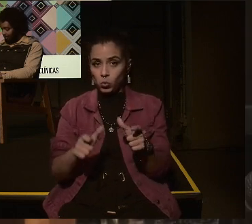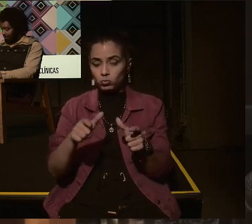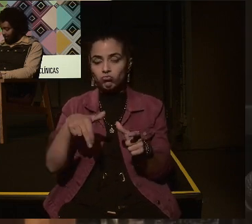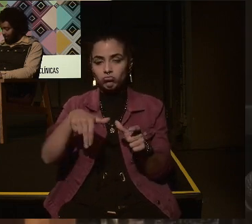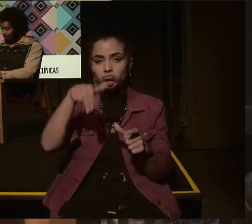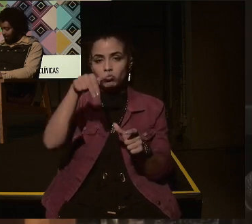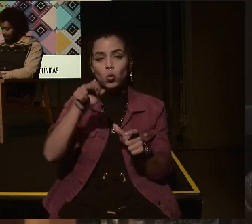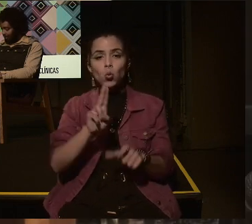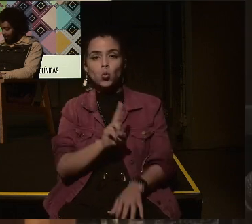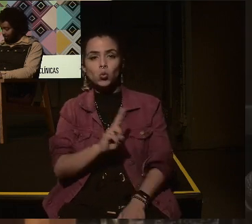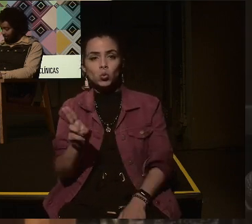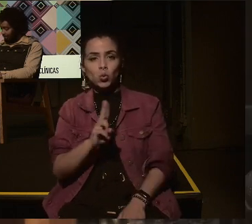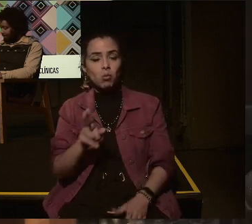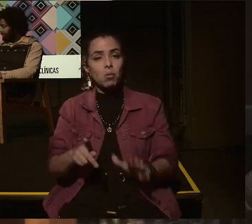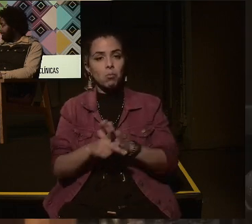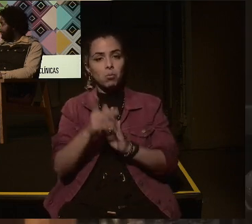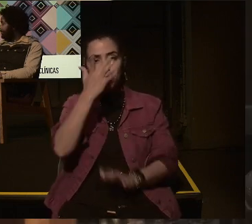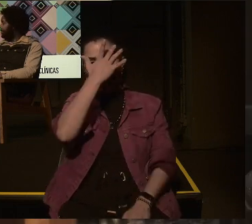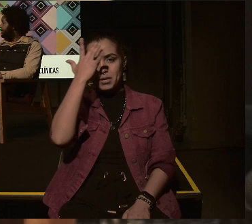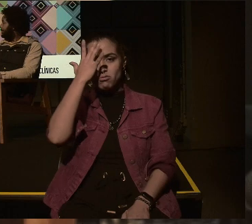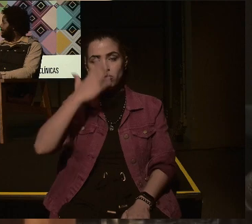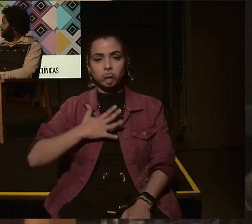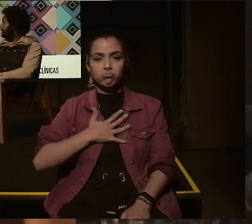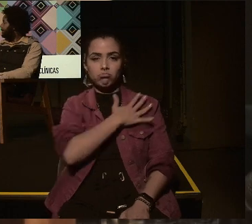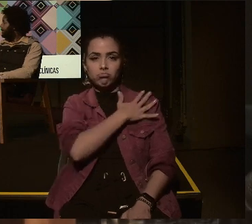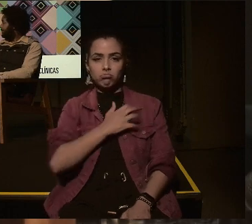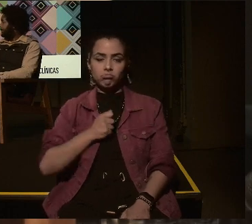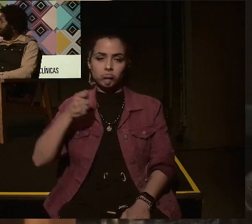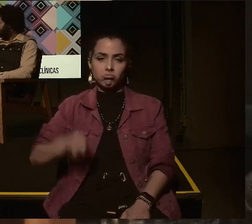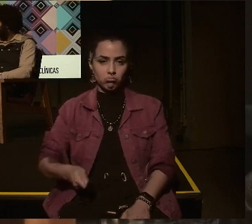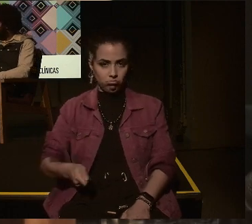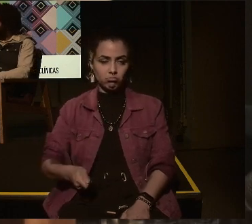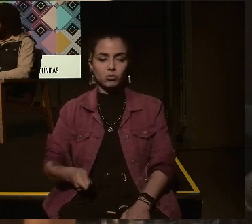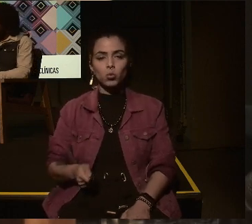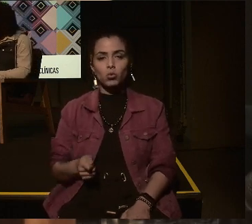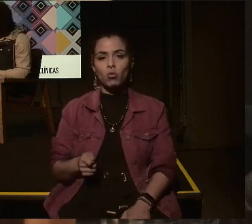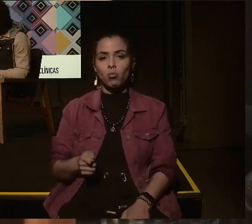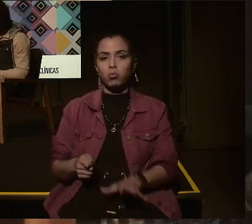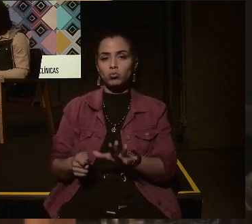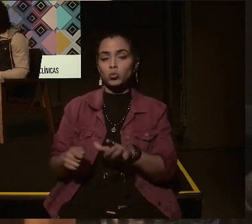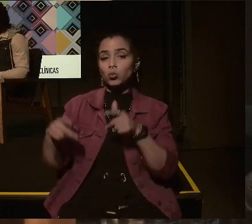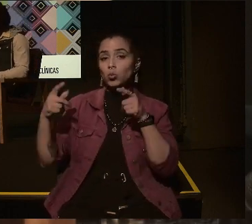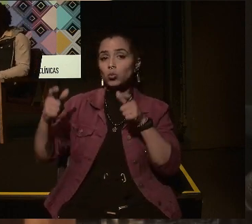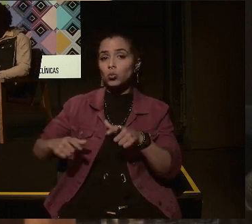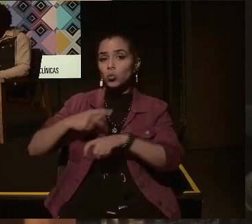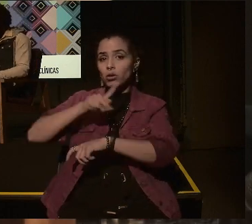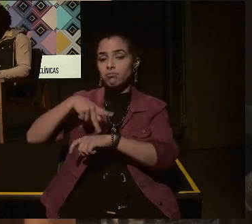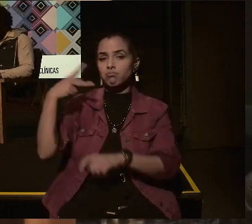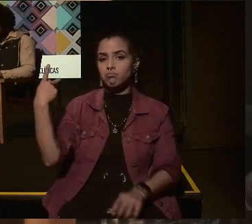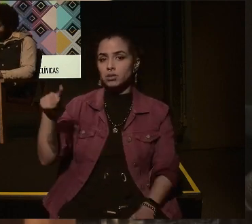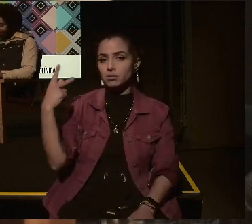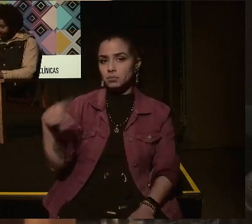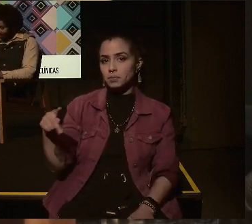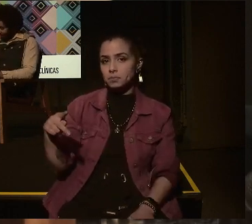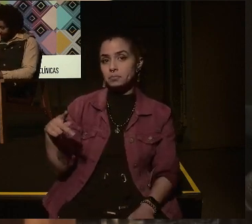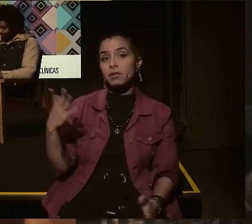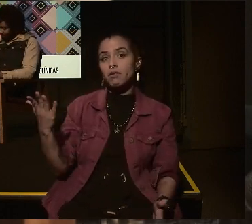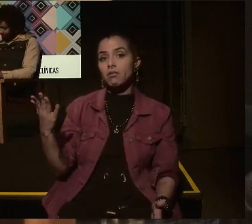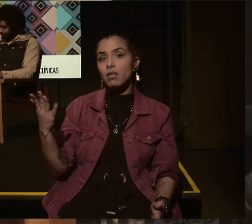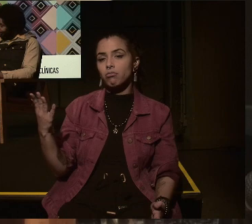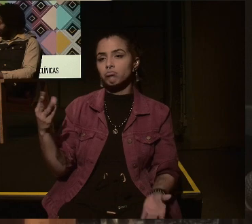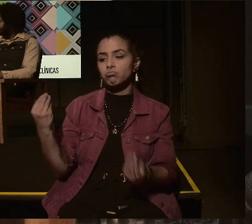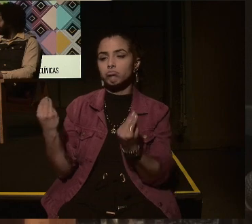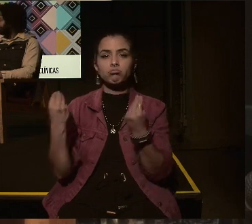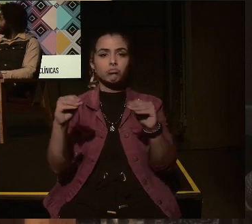ela tinha o nome de um ditador paraguaio. E aí ela decide